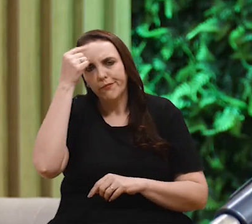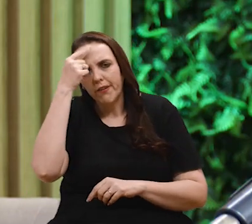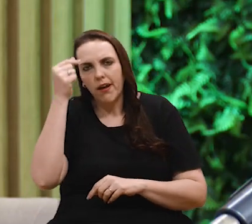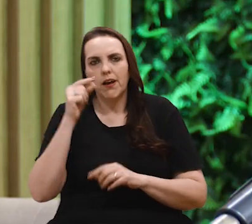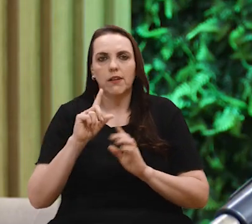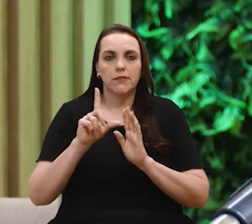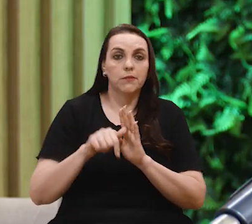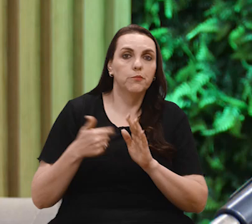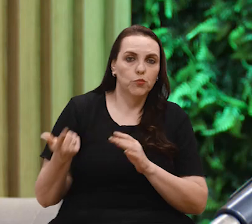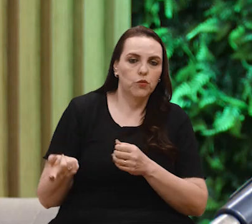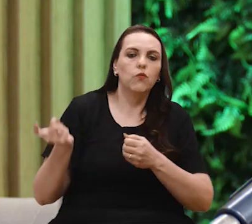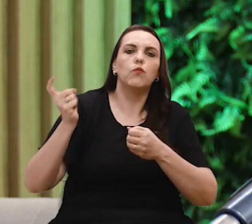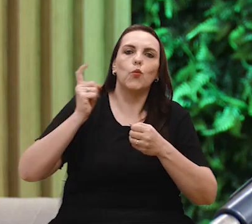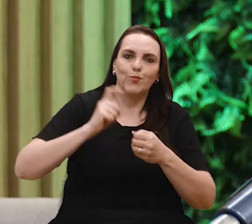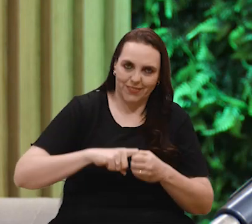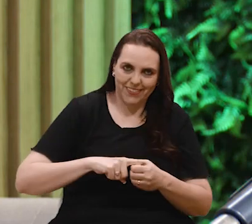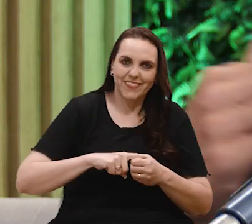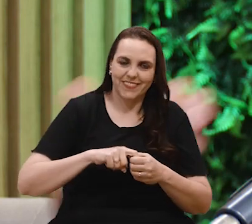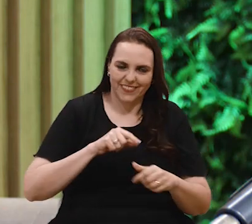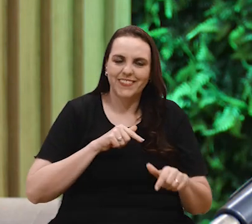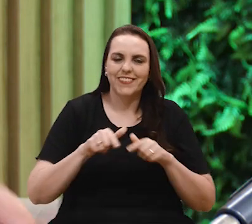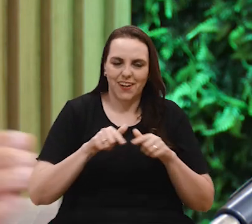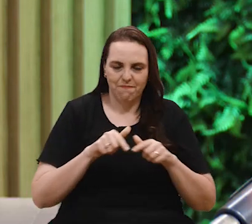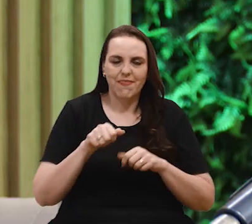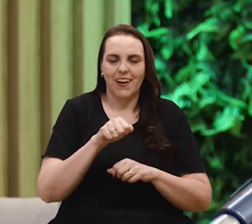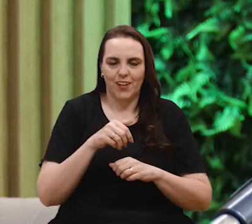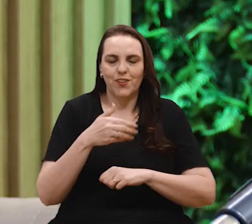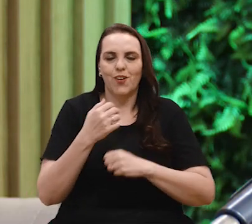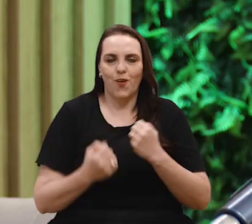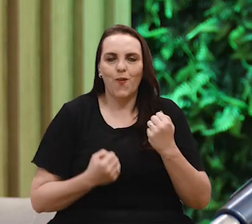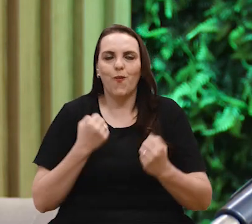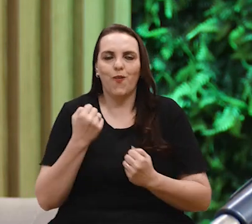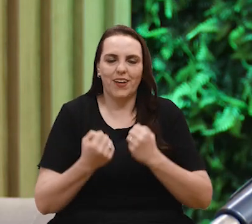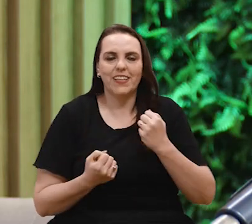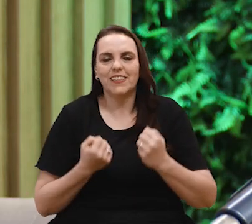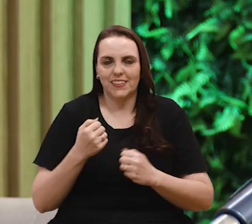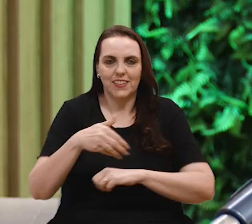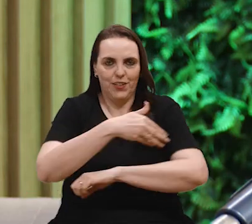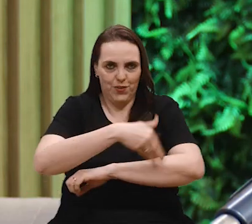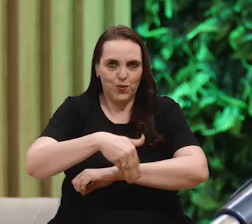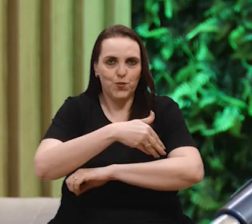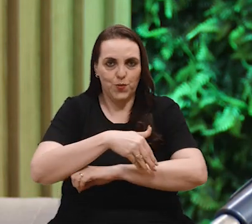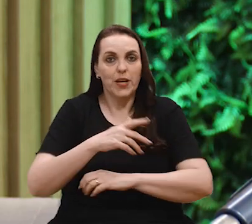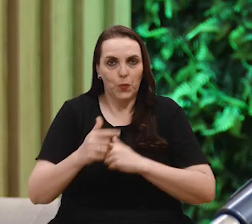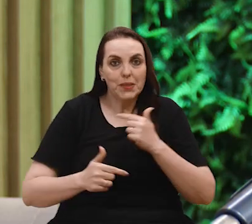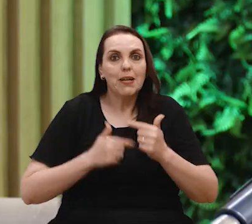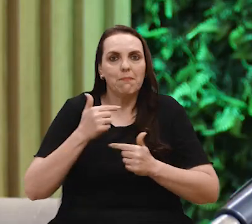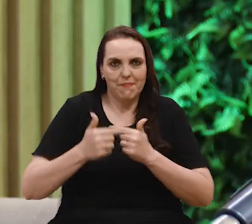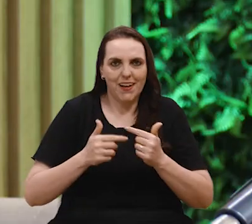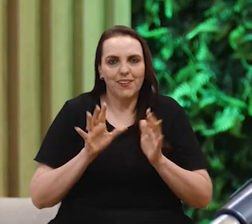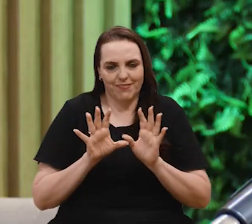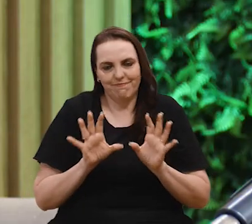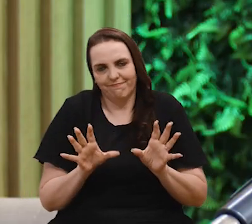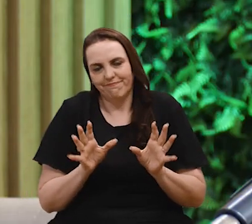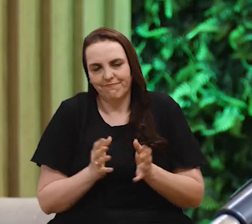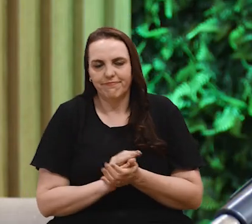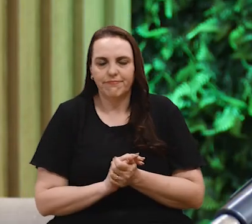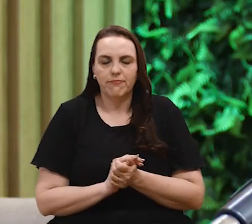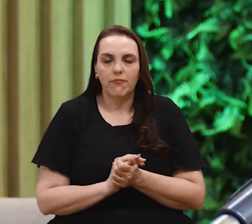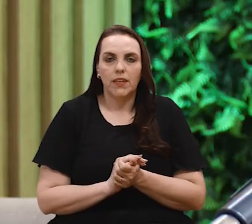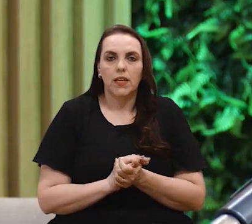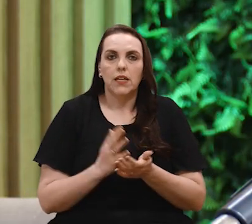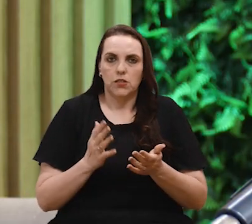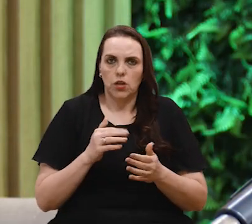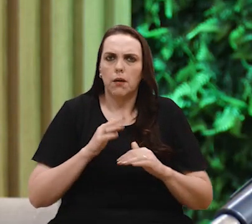Depois retomei, fazem 14 anos que eu retomei. Trabalho com corrida de rua, né? Eu trabalho com isso